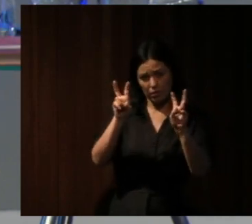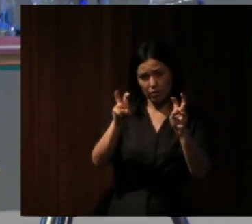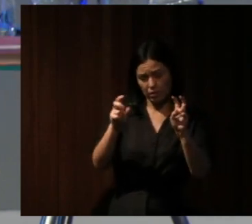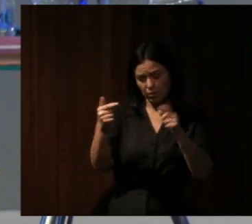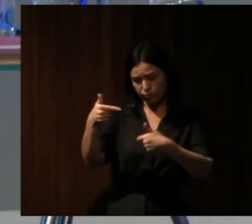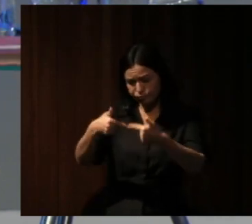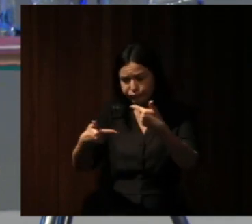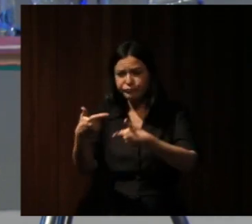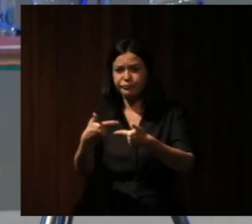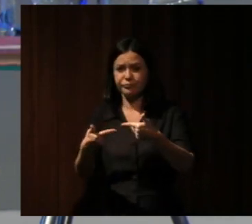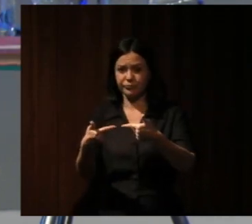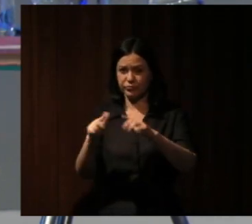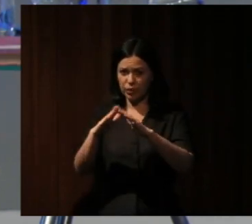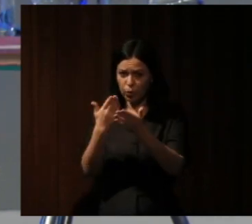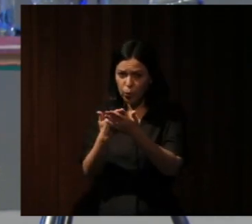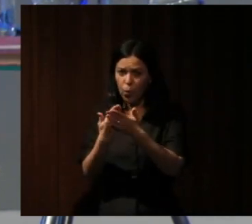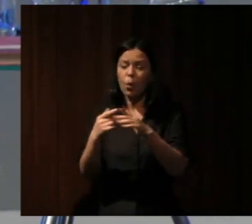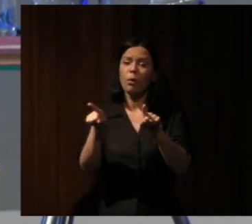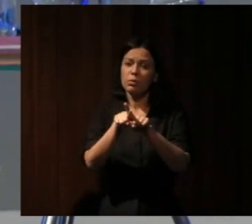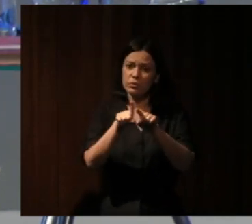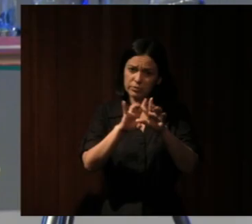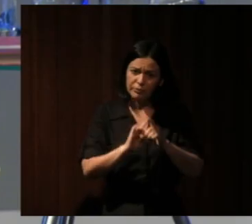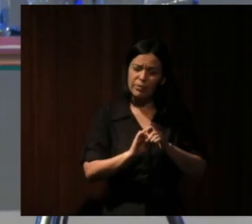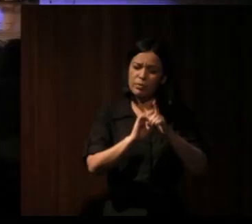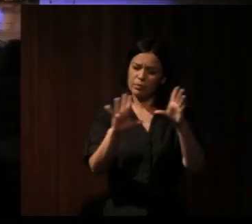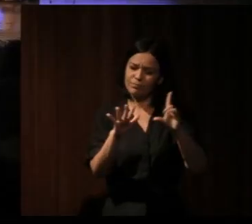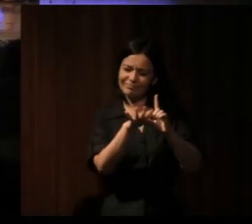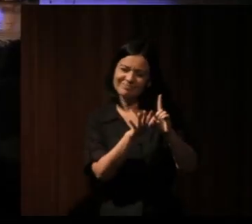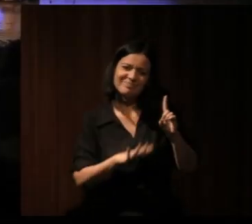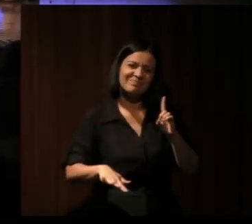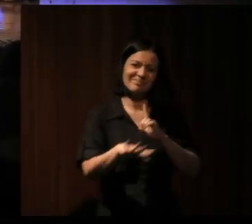democracia a toda a sociedade né